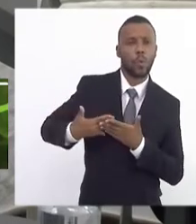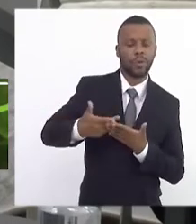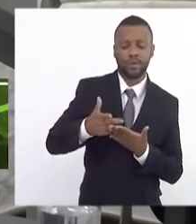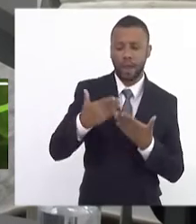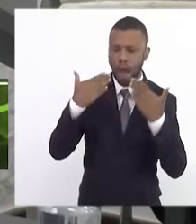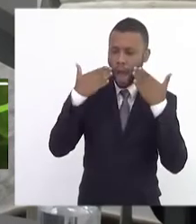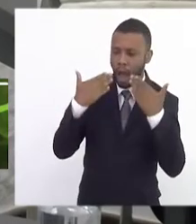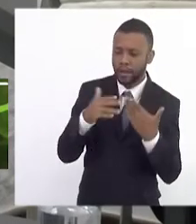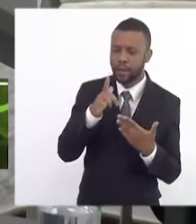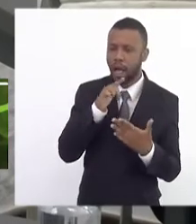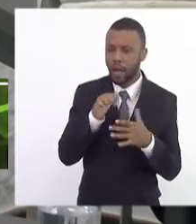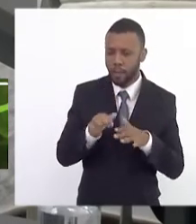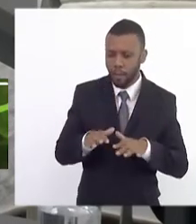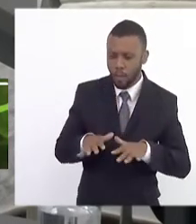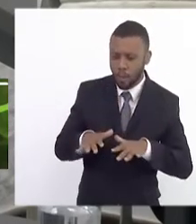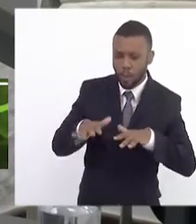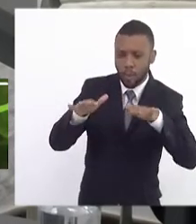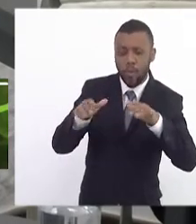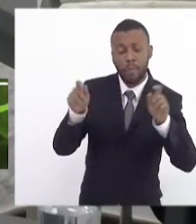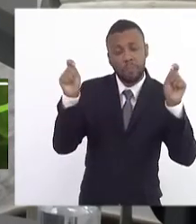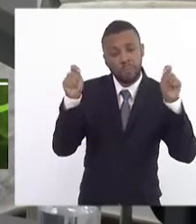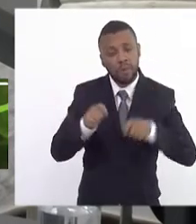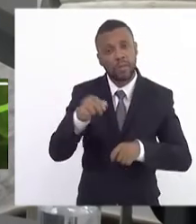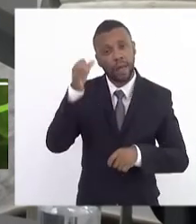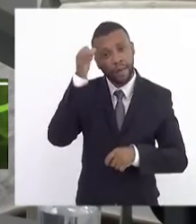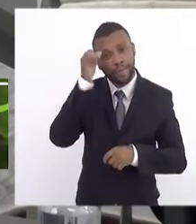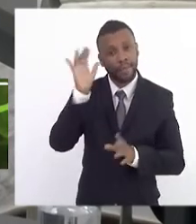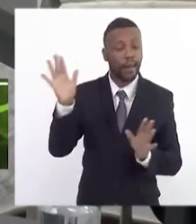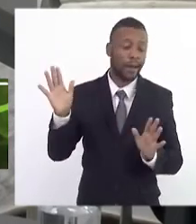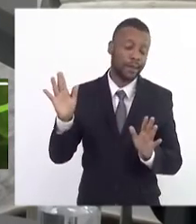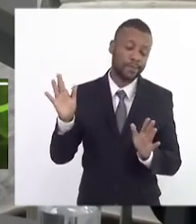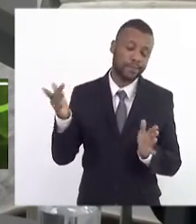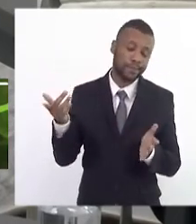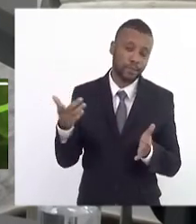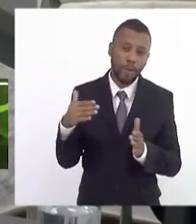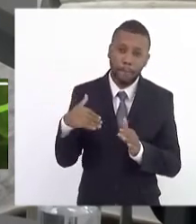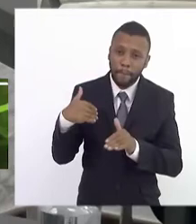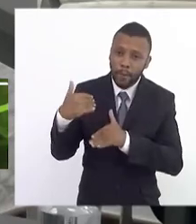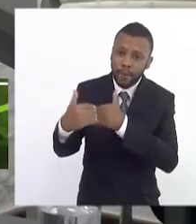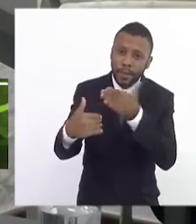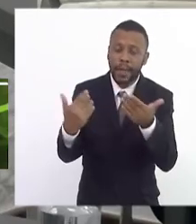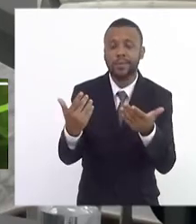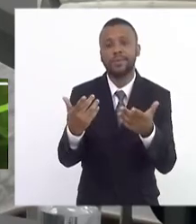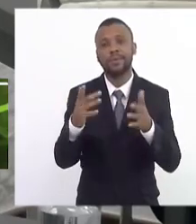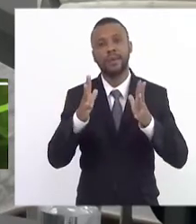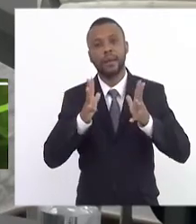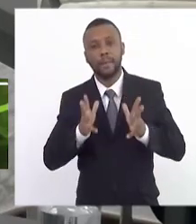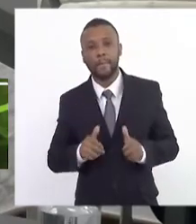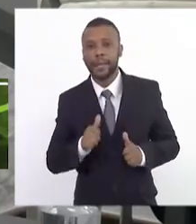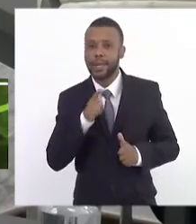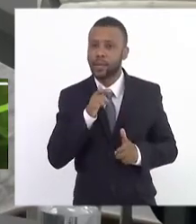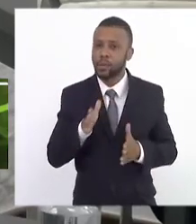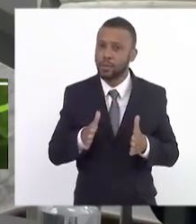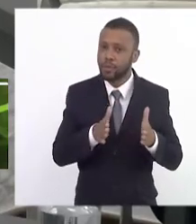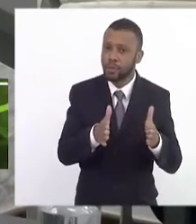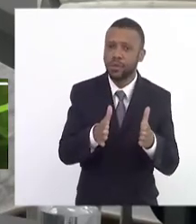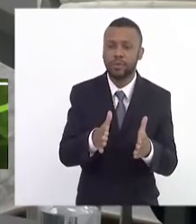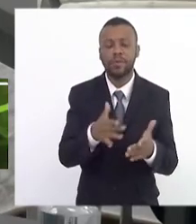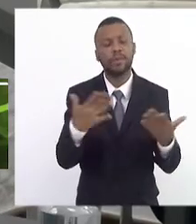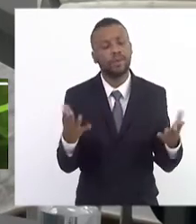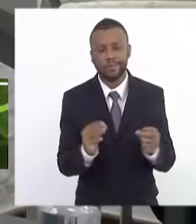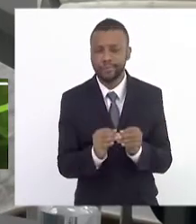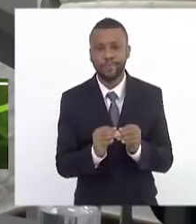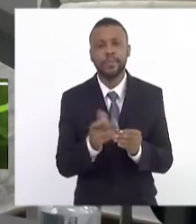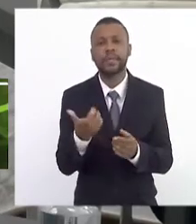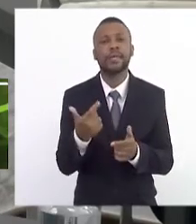ser evitados com o processo de desassoreamento dos rios. Enfim, esse trabalho eu gostaria de saber quanto que